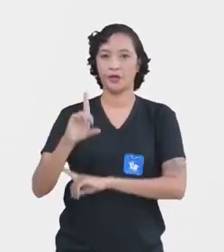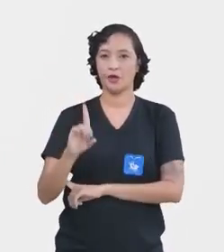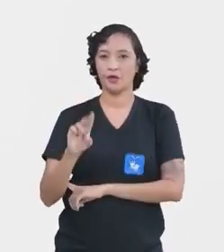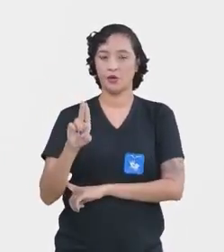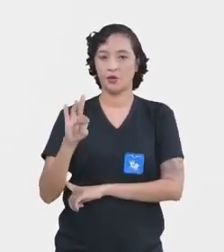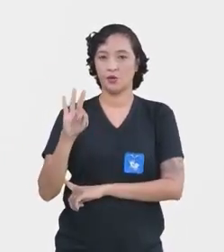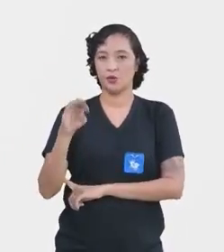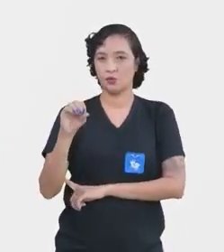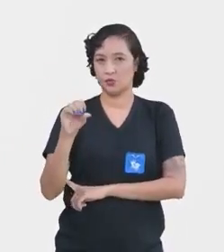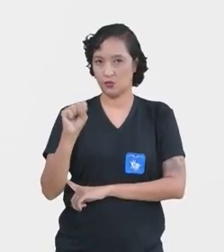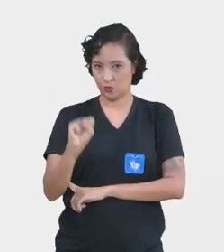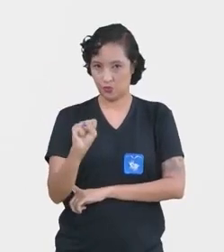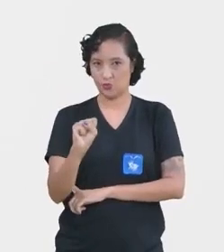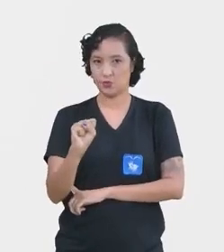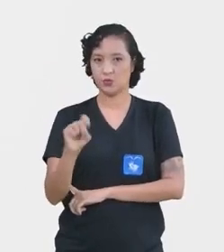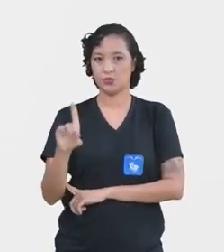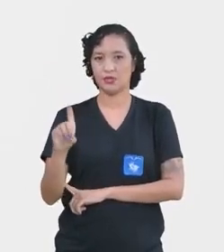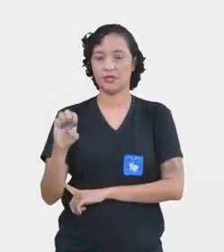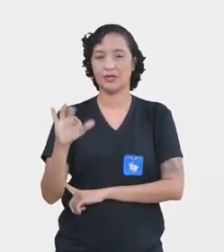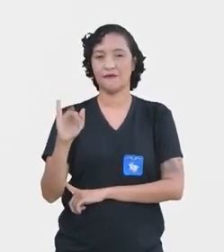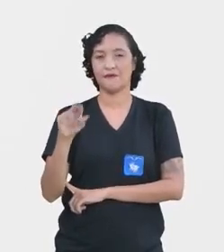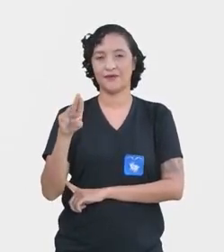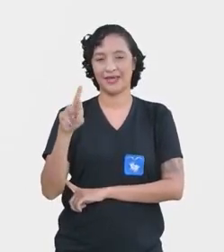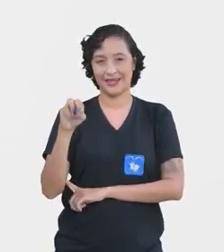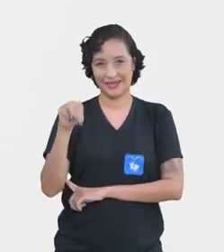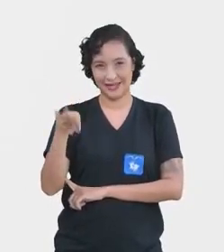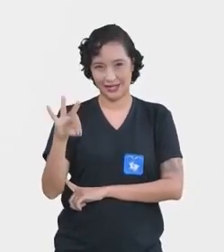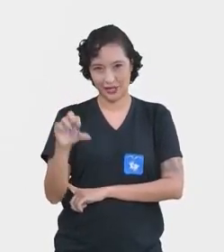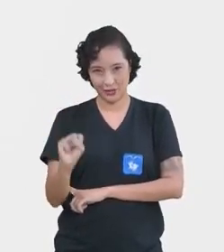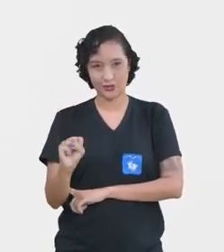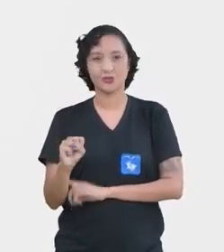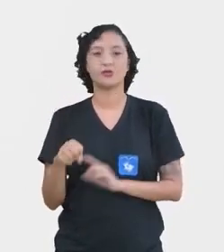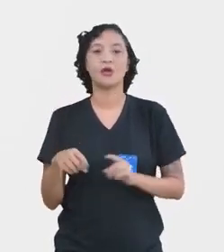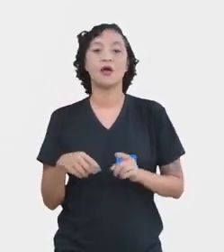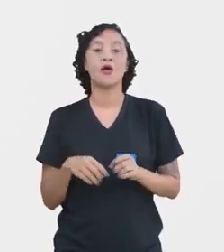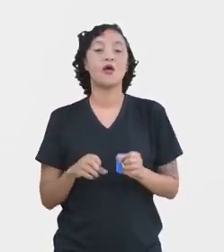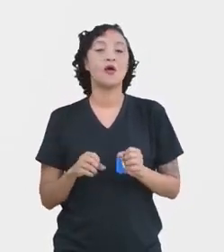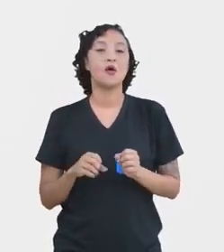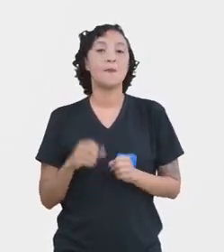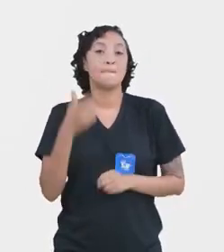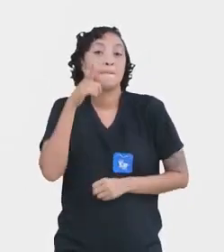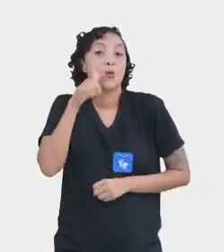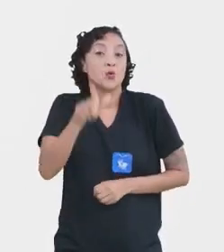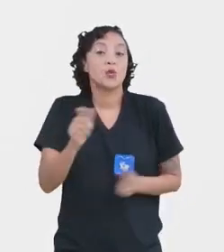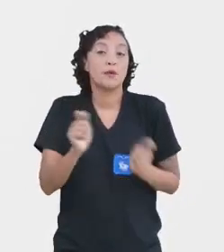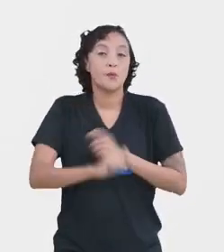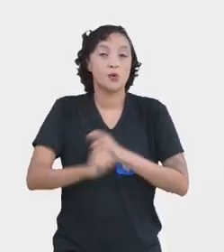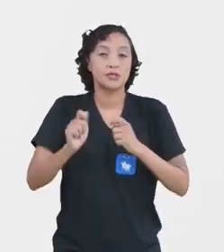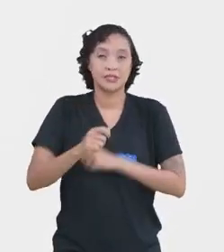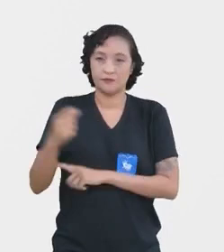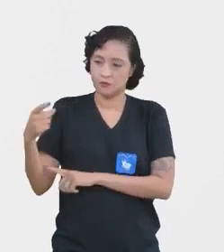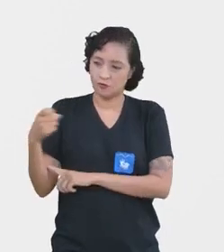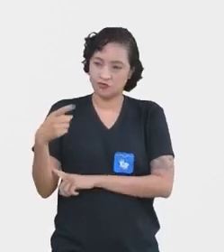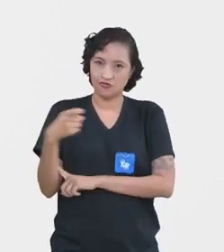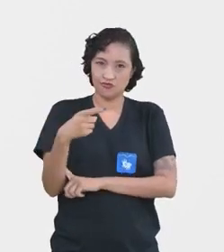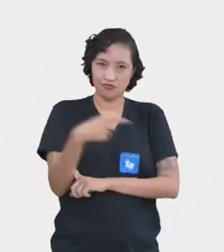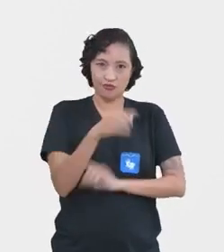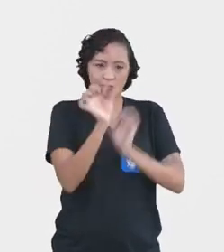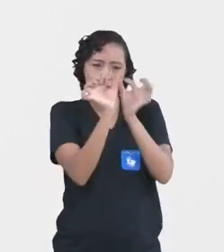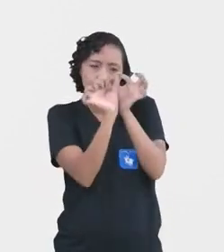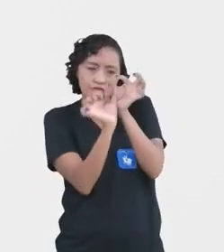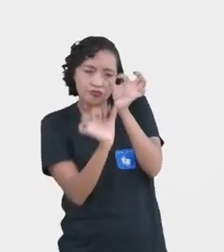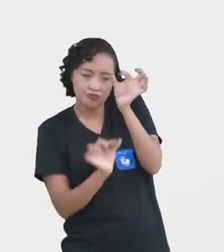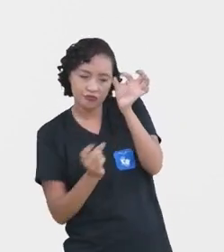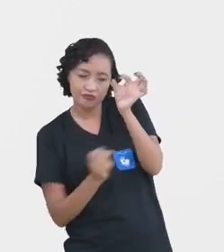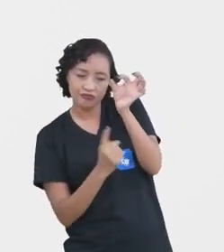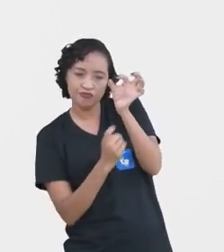ductos deferentes e a uretra permitem a passagem do esperma. Isso é muito importante. Na